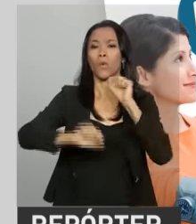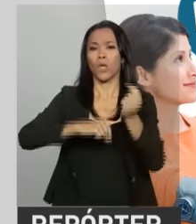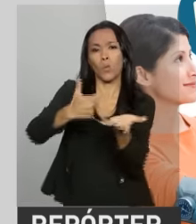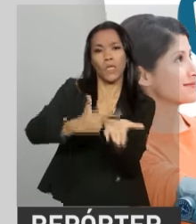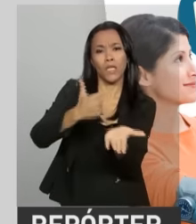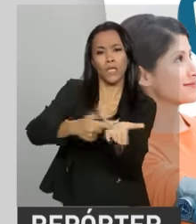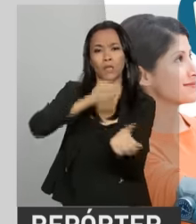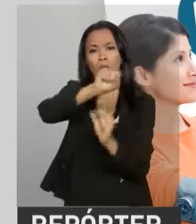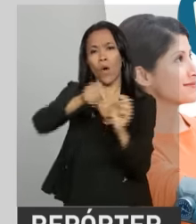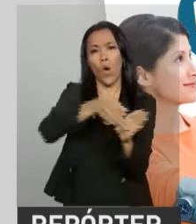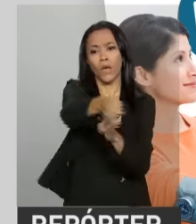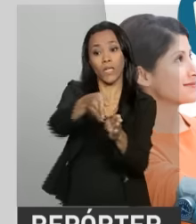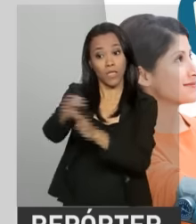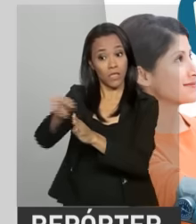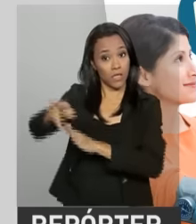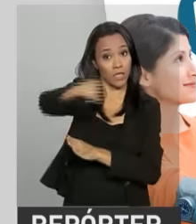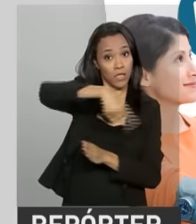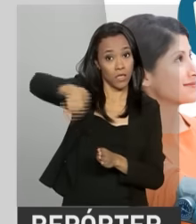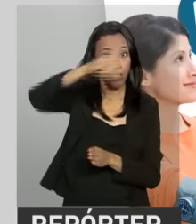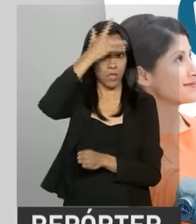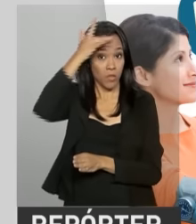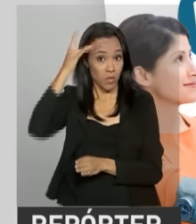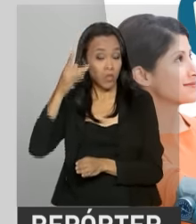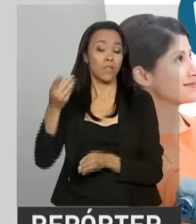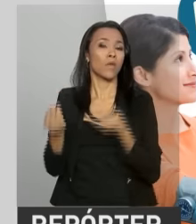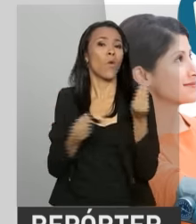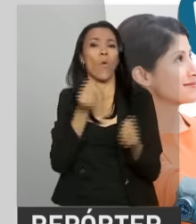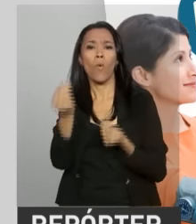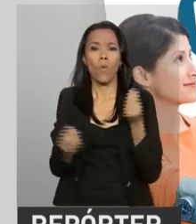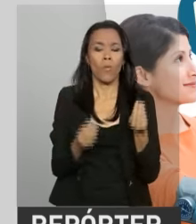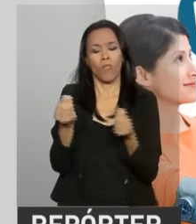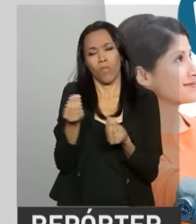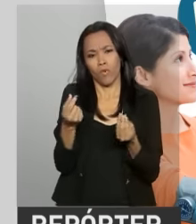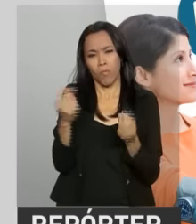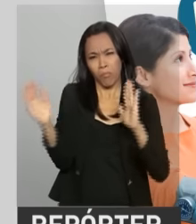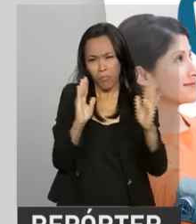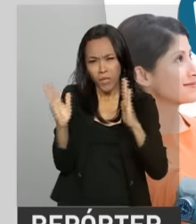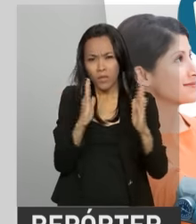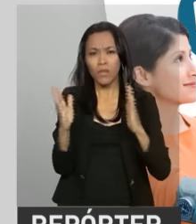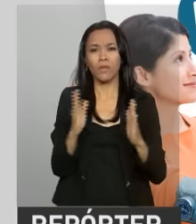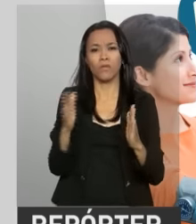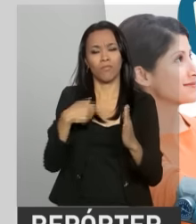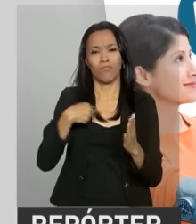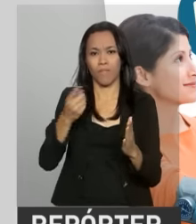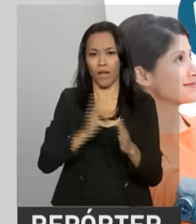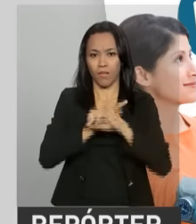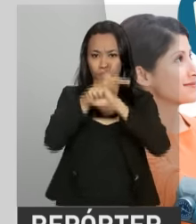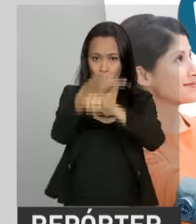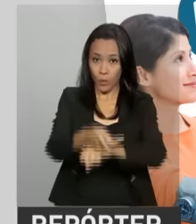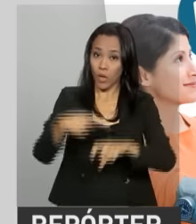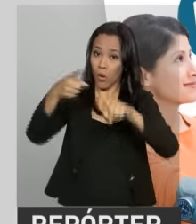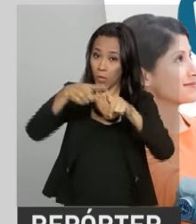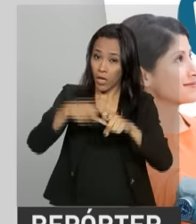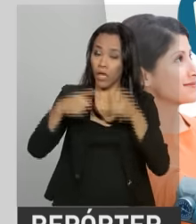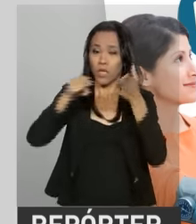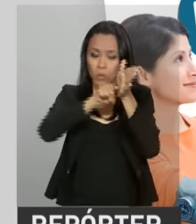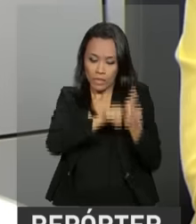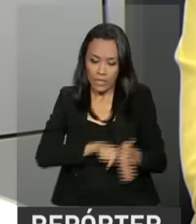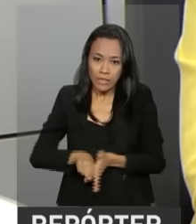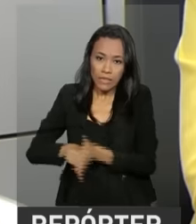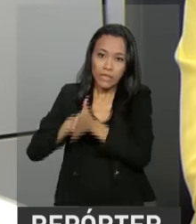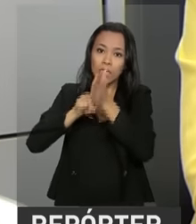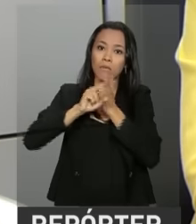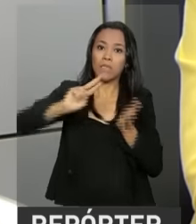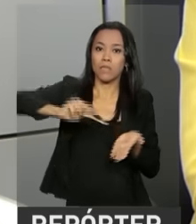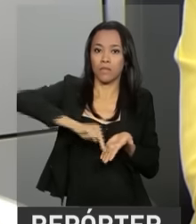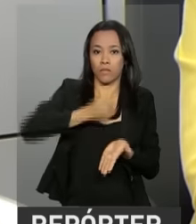orienta beneficiar de planos de saúde sobre o período máximo para realização de consultas exames e cirurgias